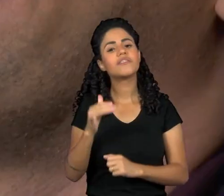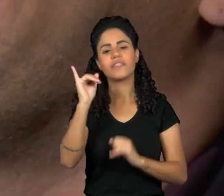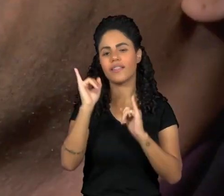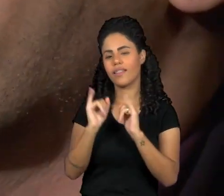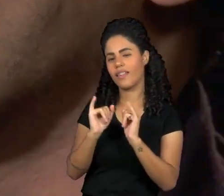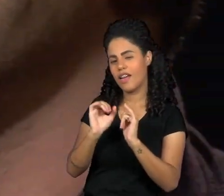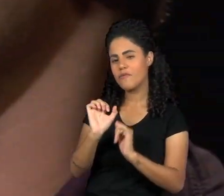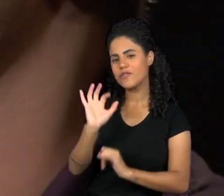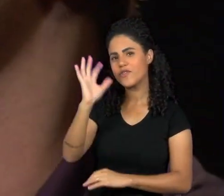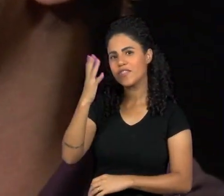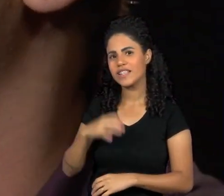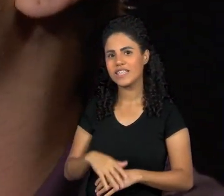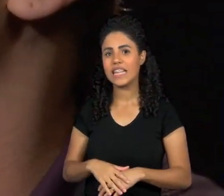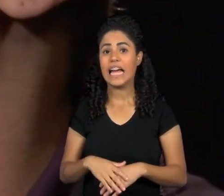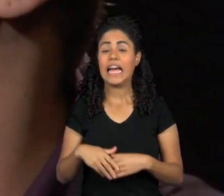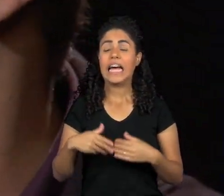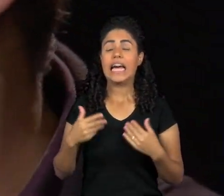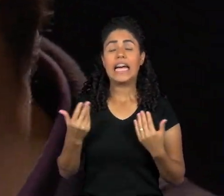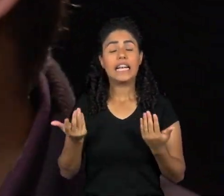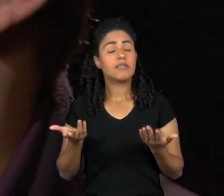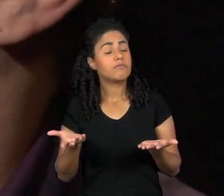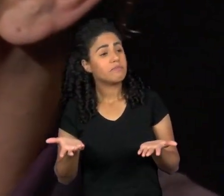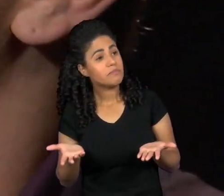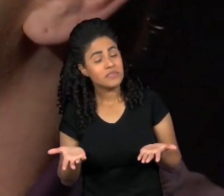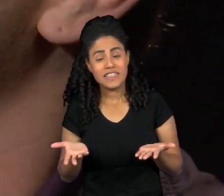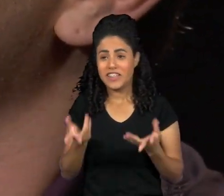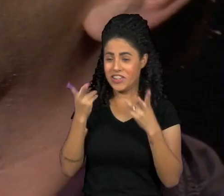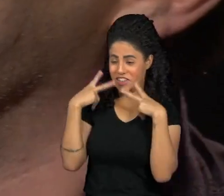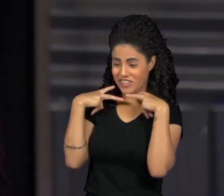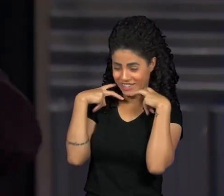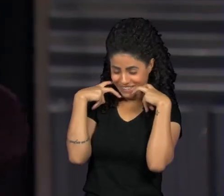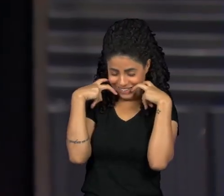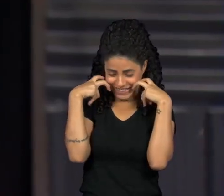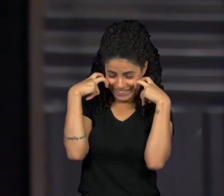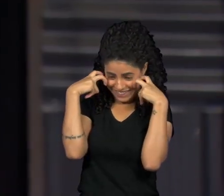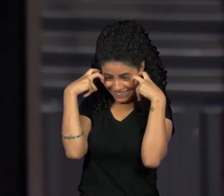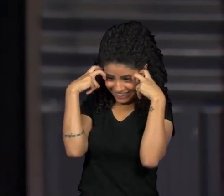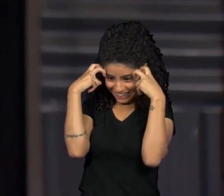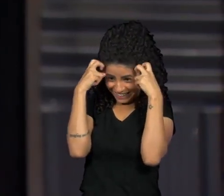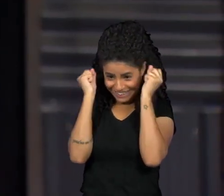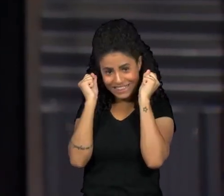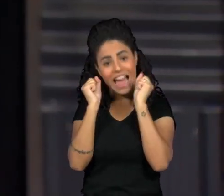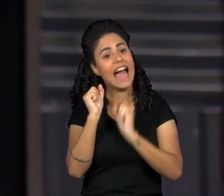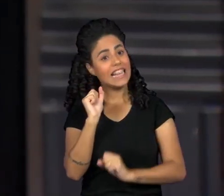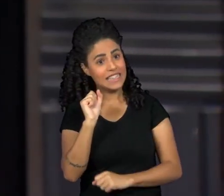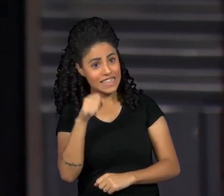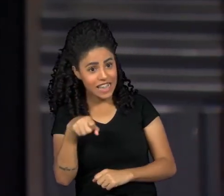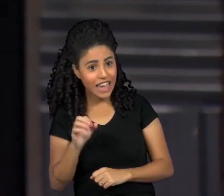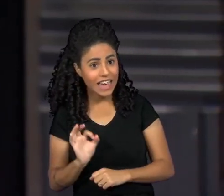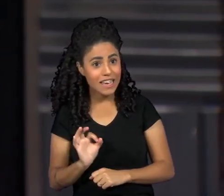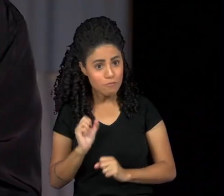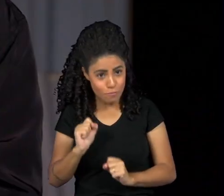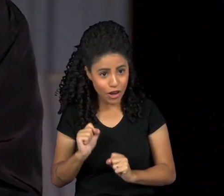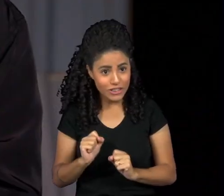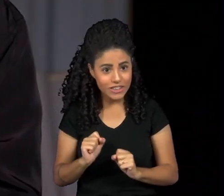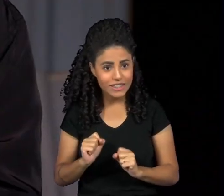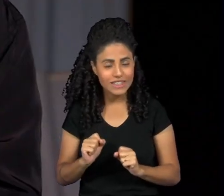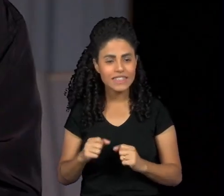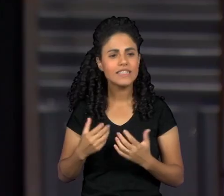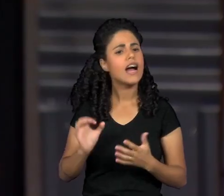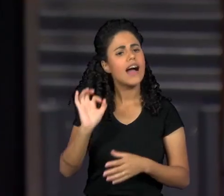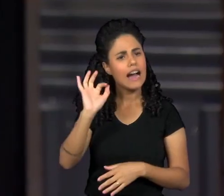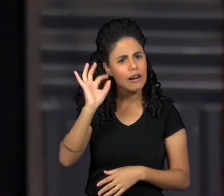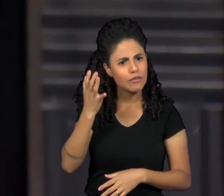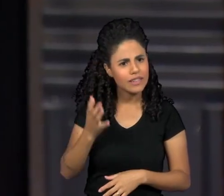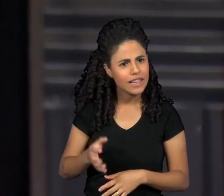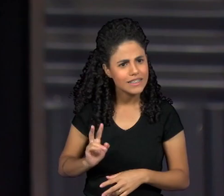vida. Assim eu vou ficar envergonhado. Aí, talvez aí que ele se apaixone mais. Isso